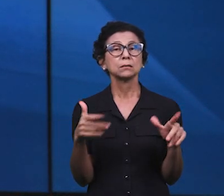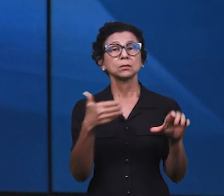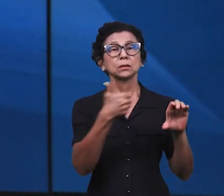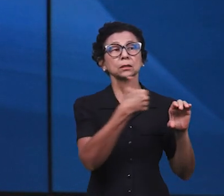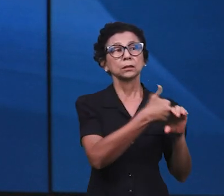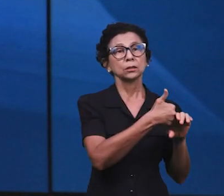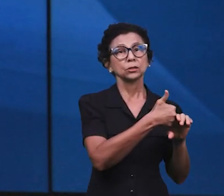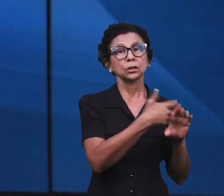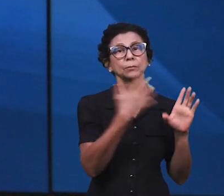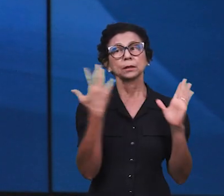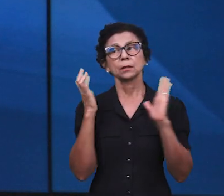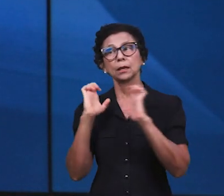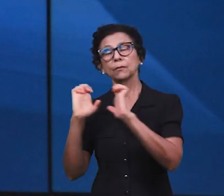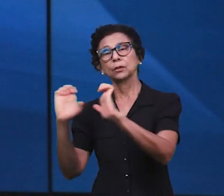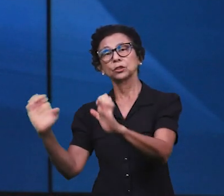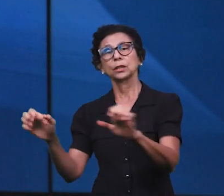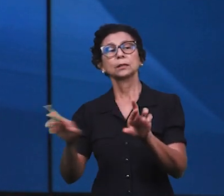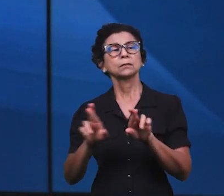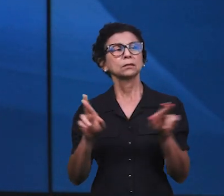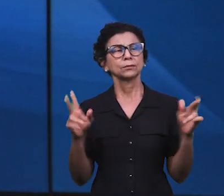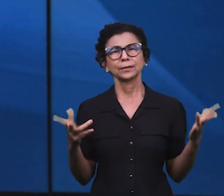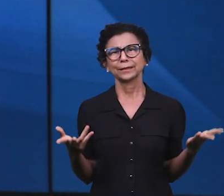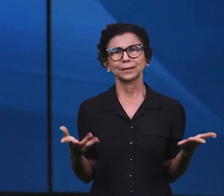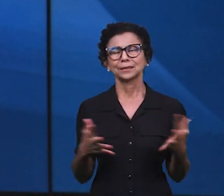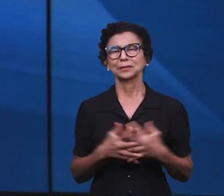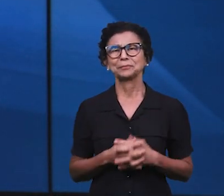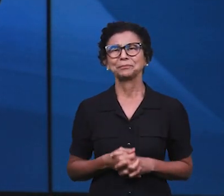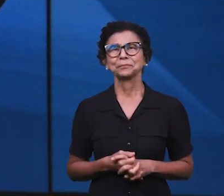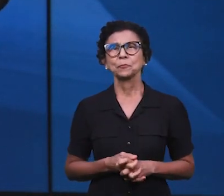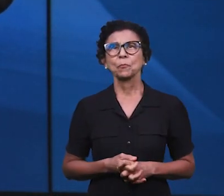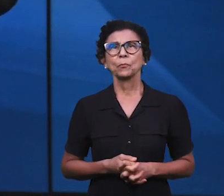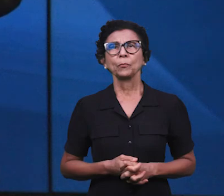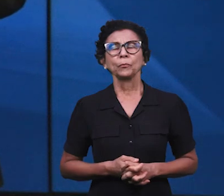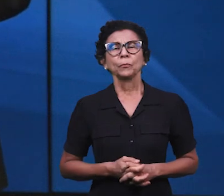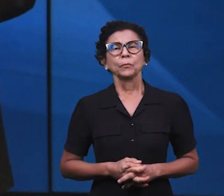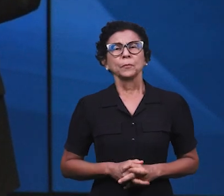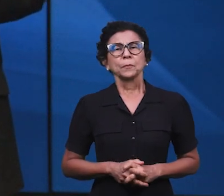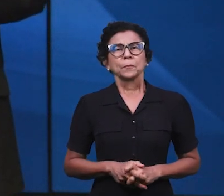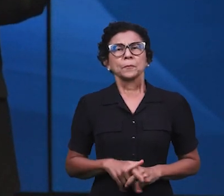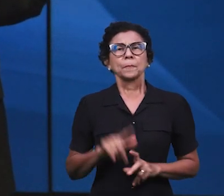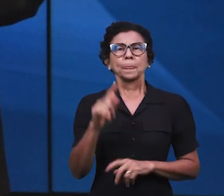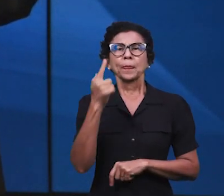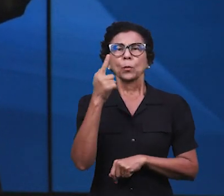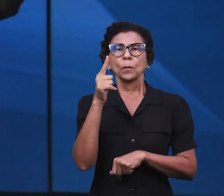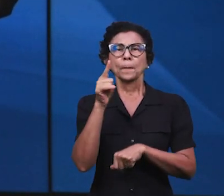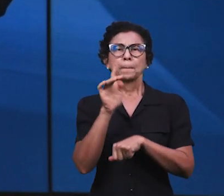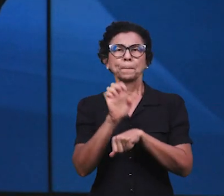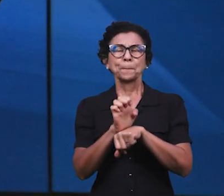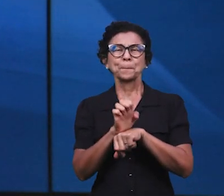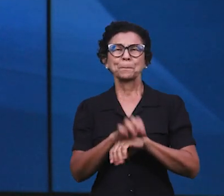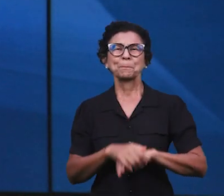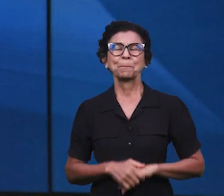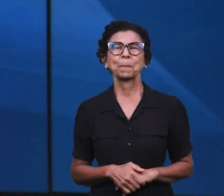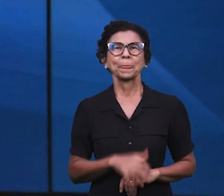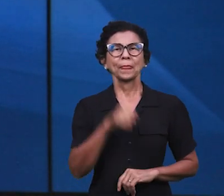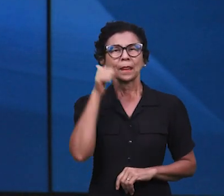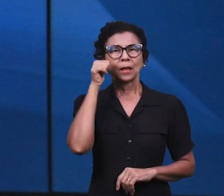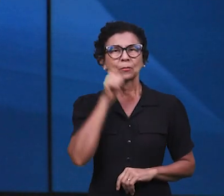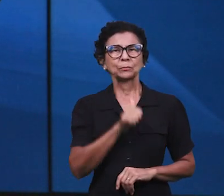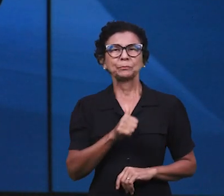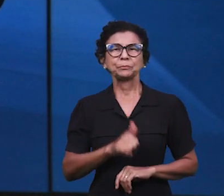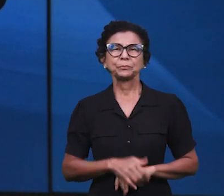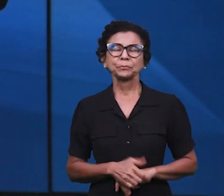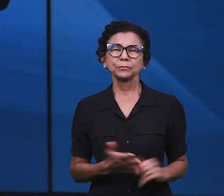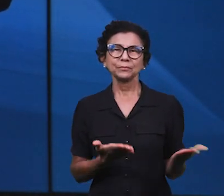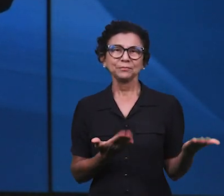e o que era evangelho? E quem vai nos dar essa informação vai ser, lá do estado de Goiás, a irmã Liliane Cota. Ela é uma jovem